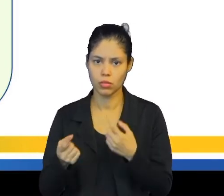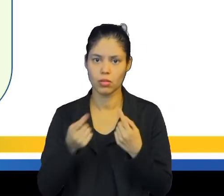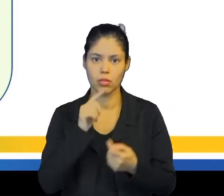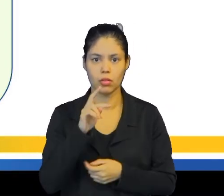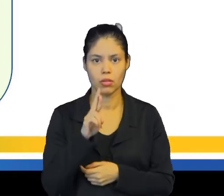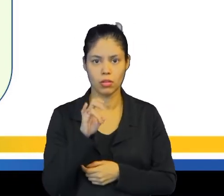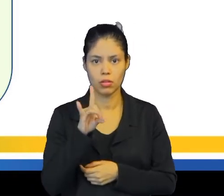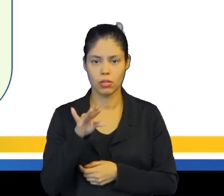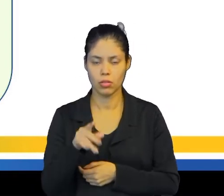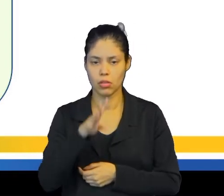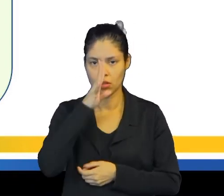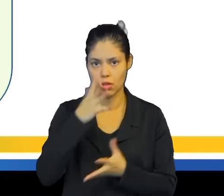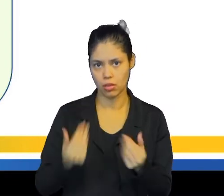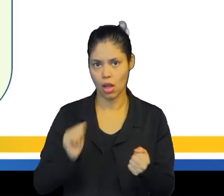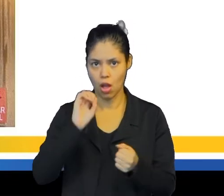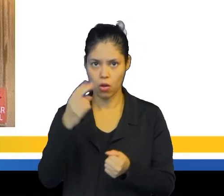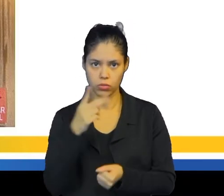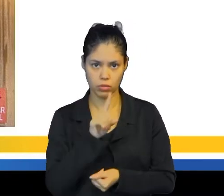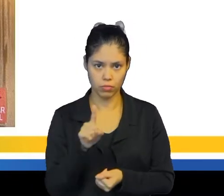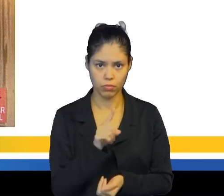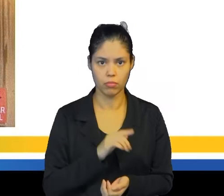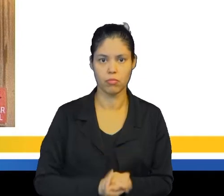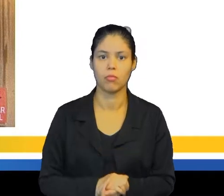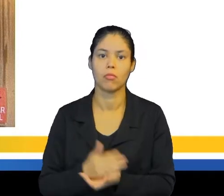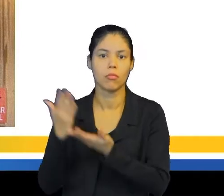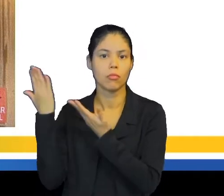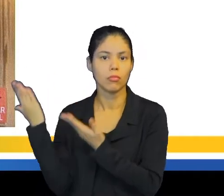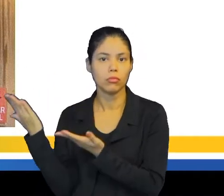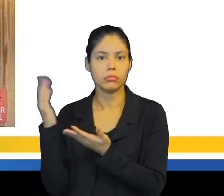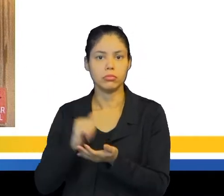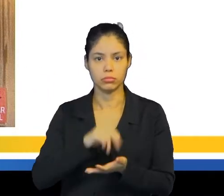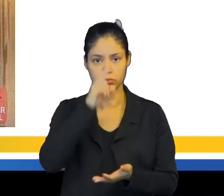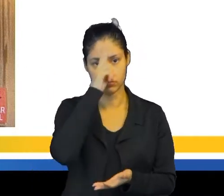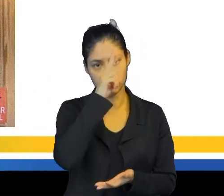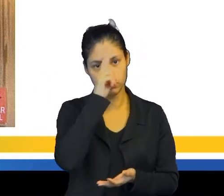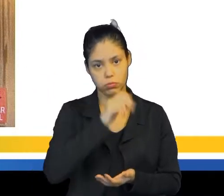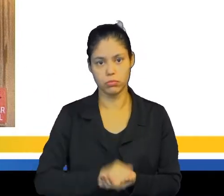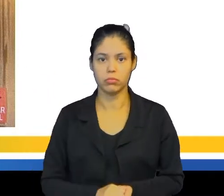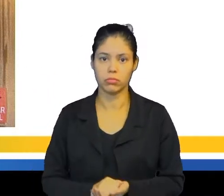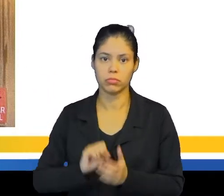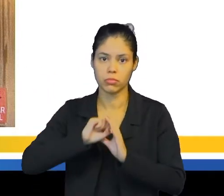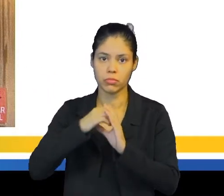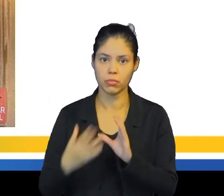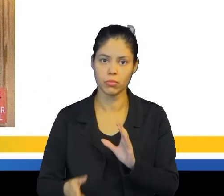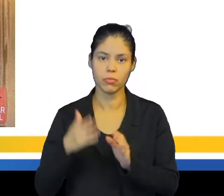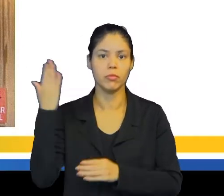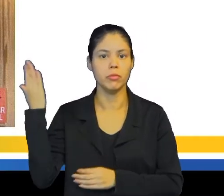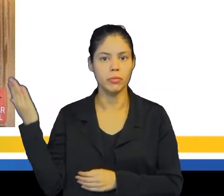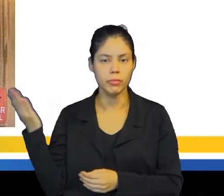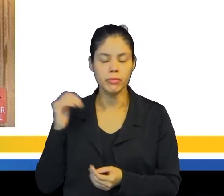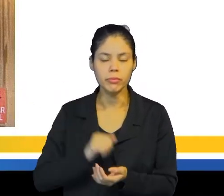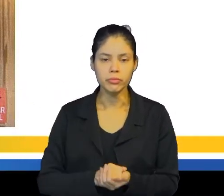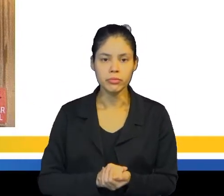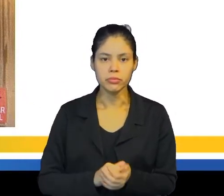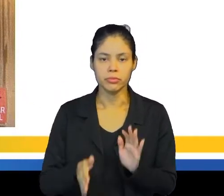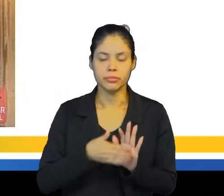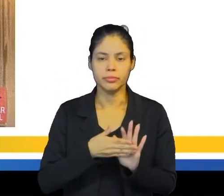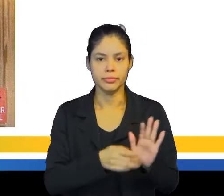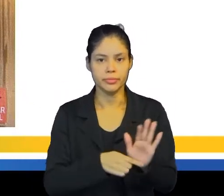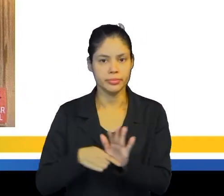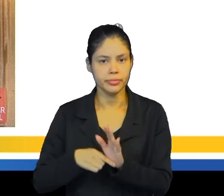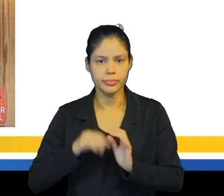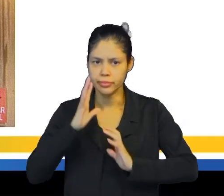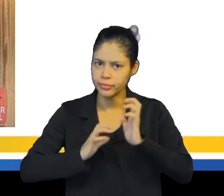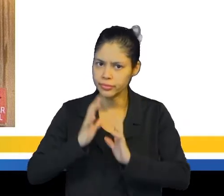de converger ou discordar, né? E aí, pessoal, lembrando aí, olha que as características, para que vocês